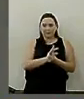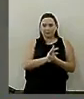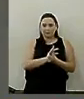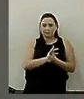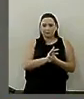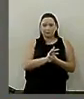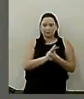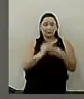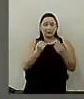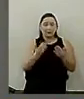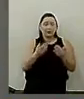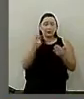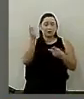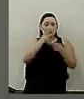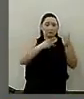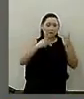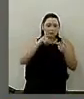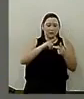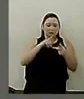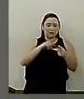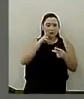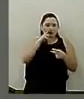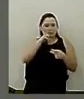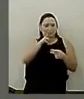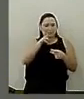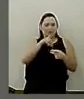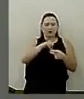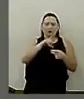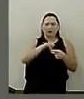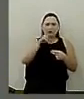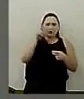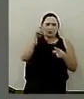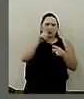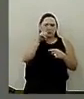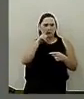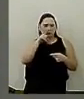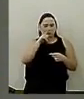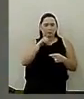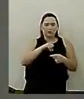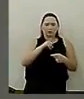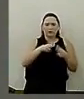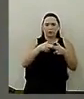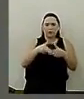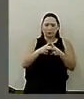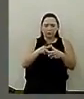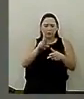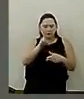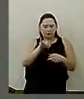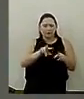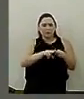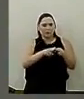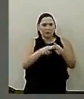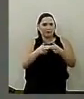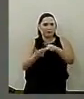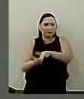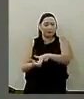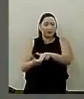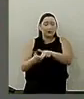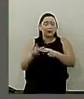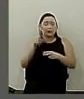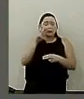Então, o vento está forte, a tempestade está perigosa, o barco está quase afundando, os discípulos veem Jesus